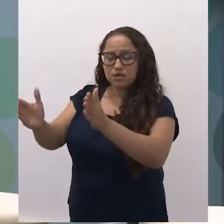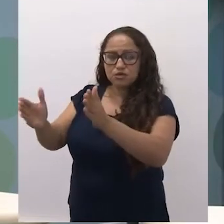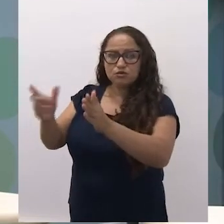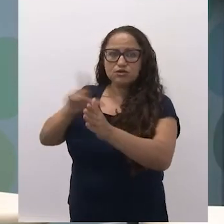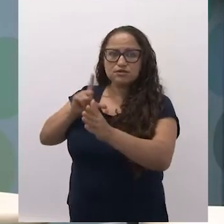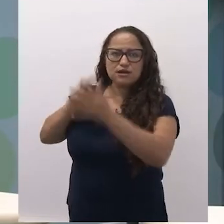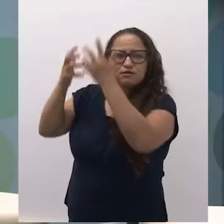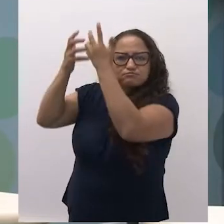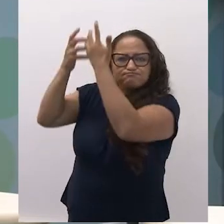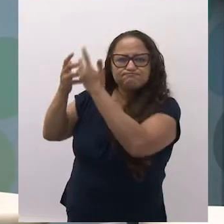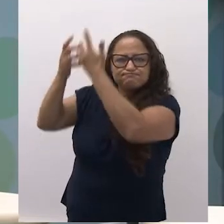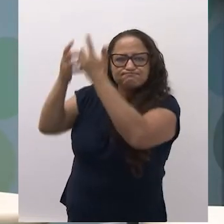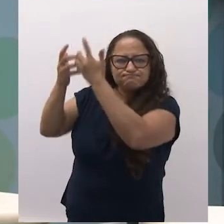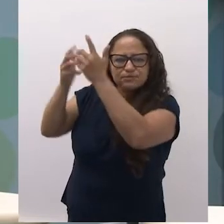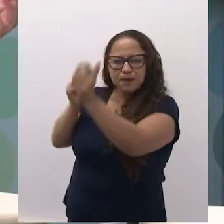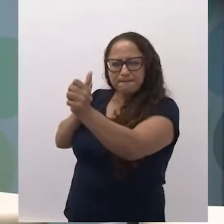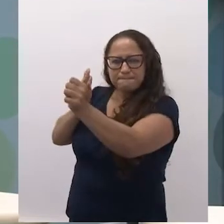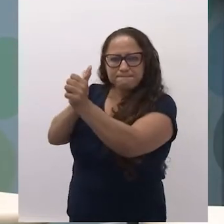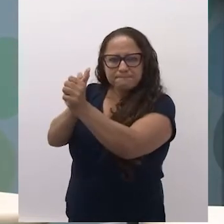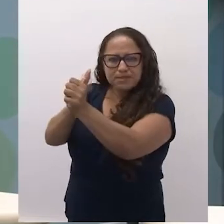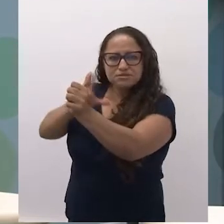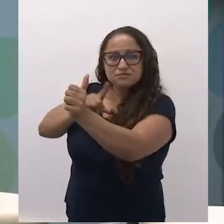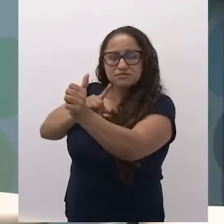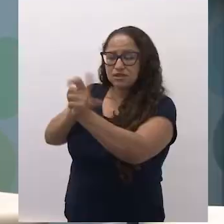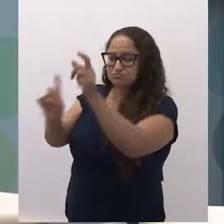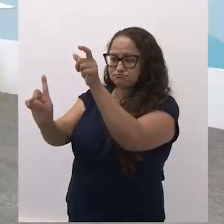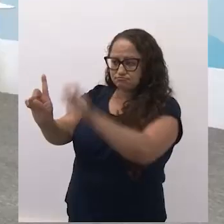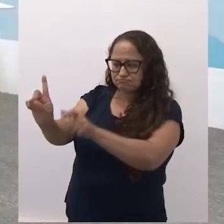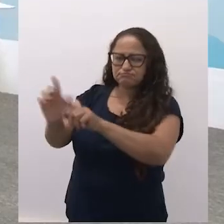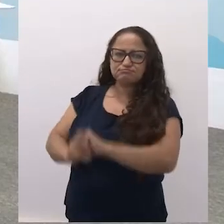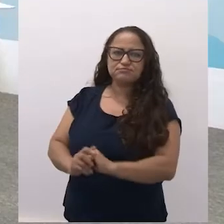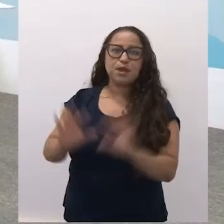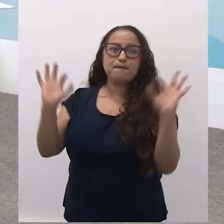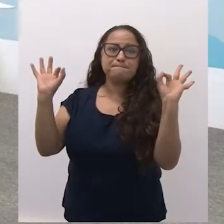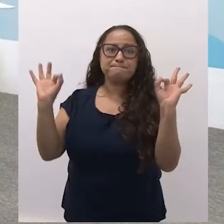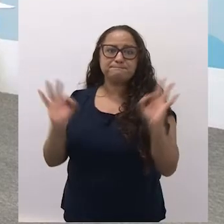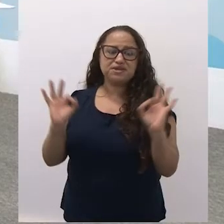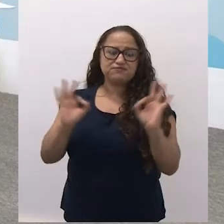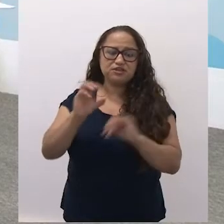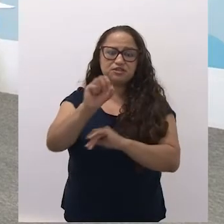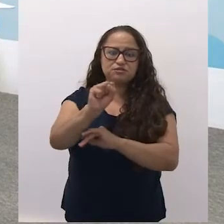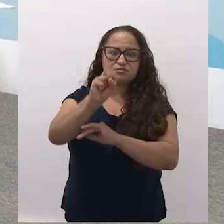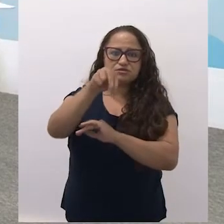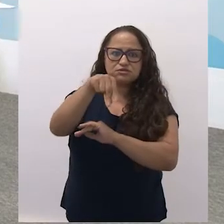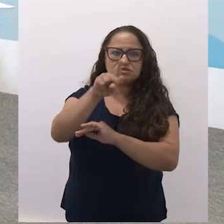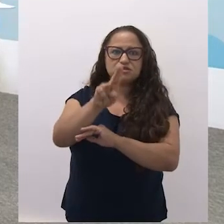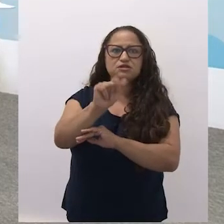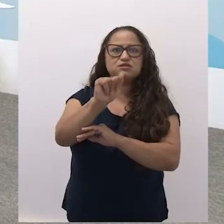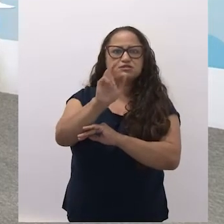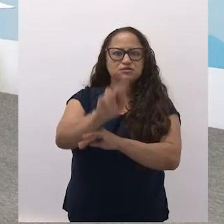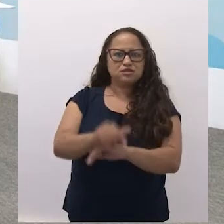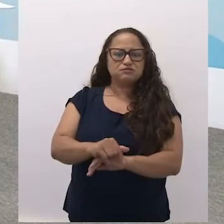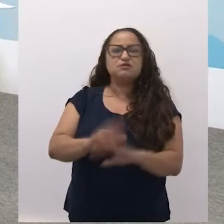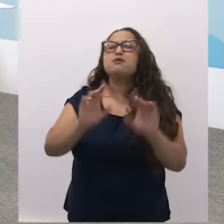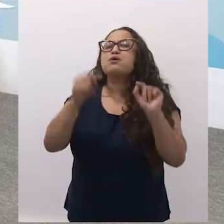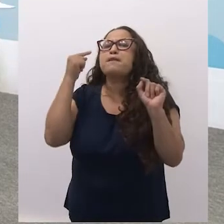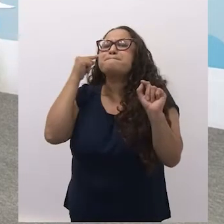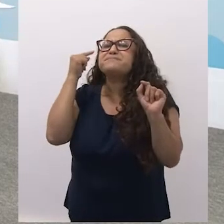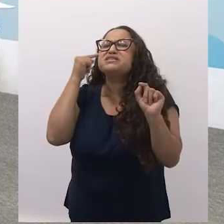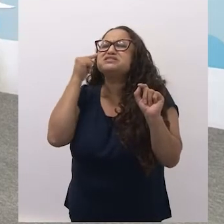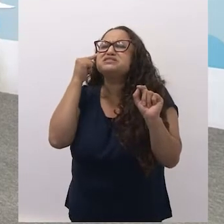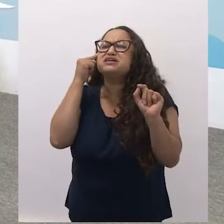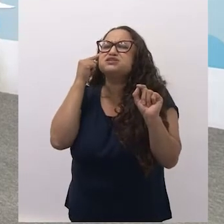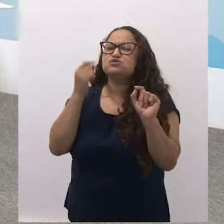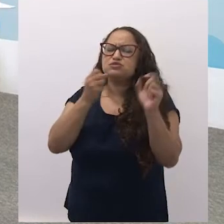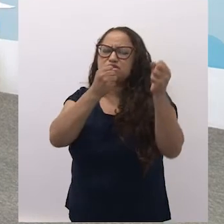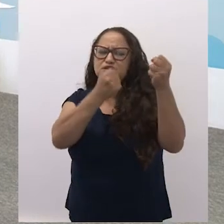do sujeito. Ok? Grazi? Perfeito, Sandra. Pensando nos seus comentários,